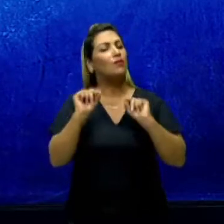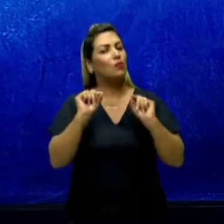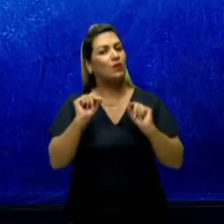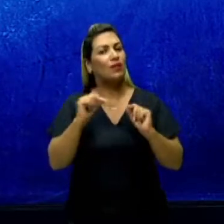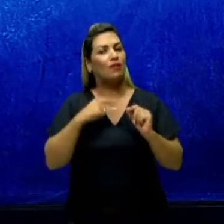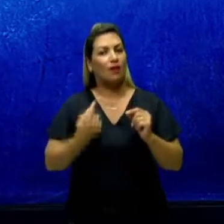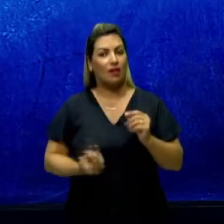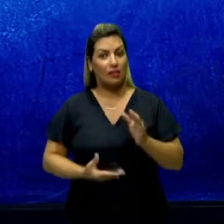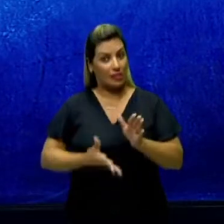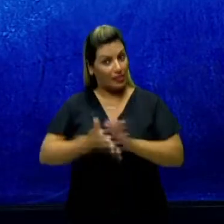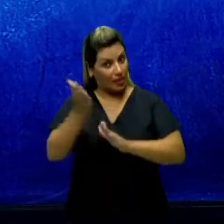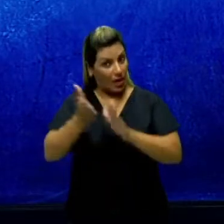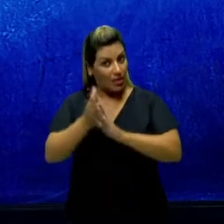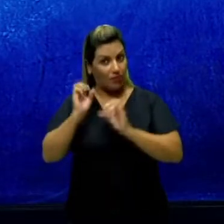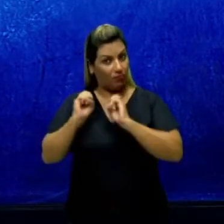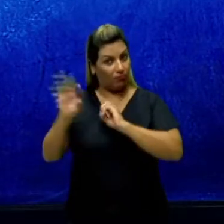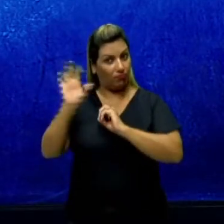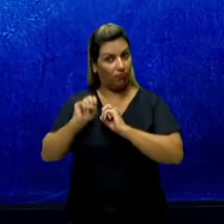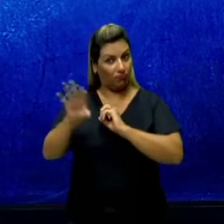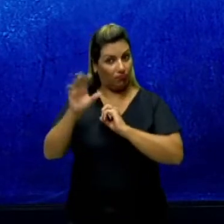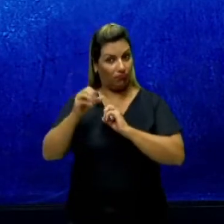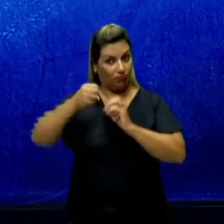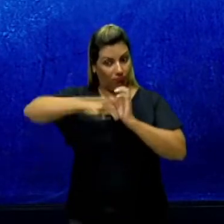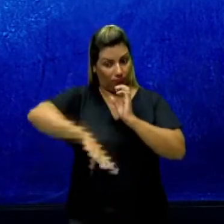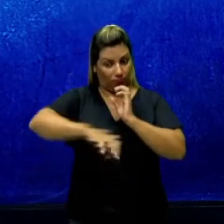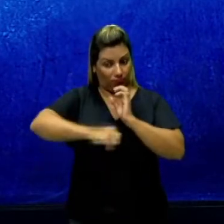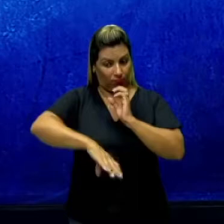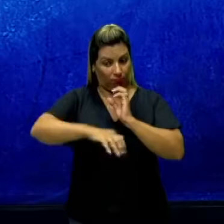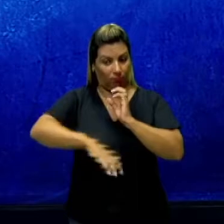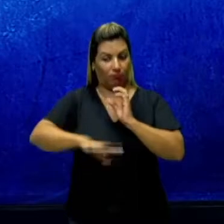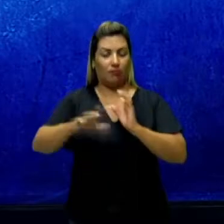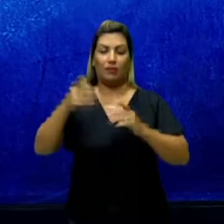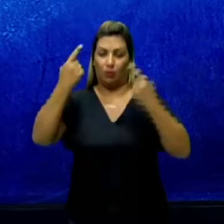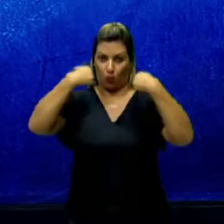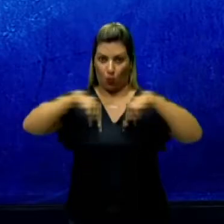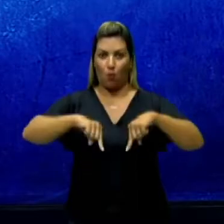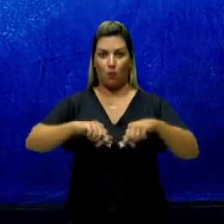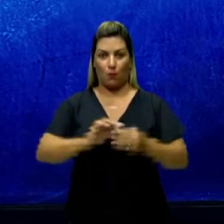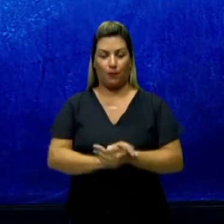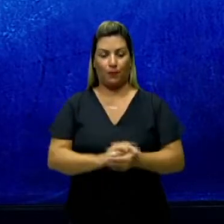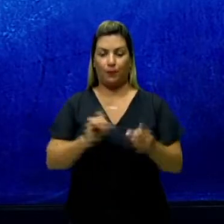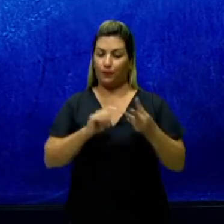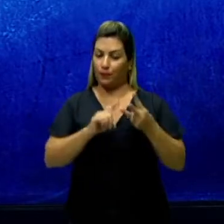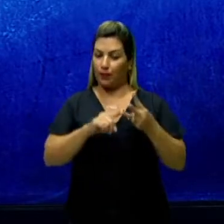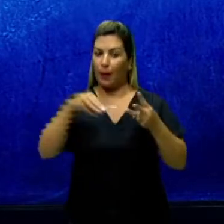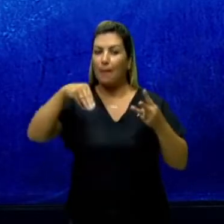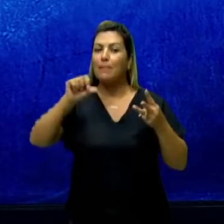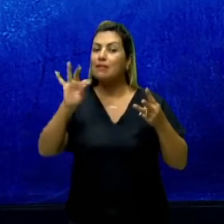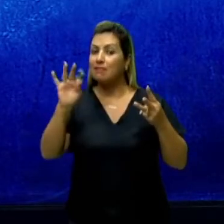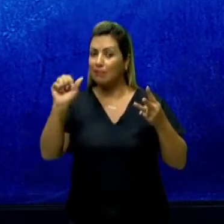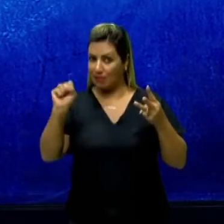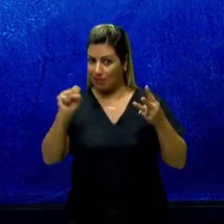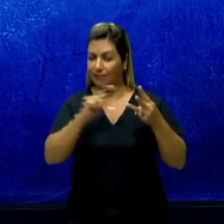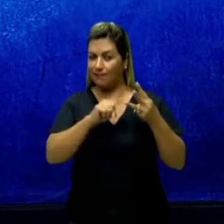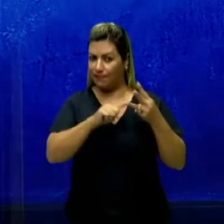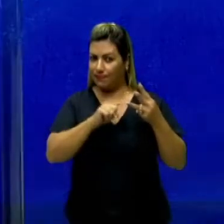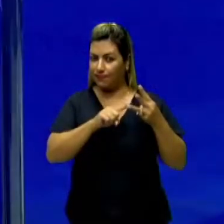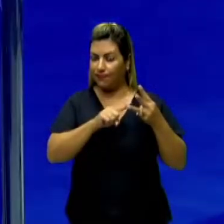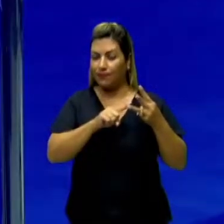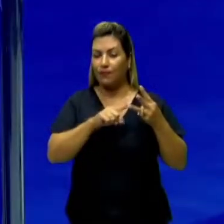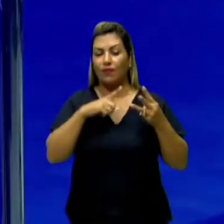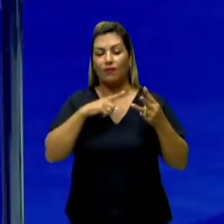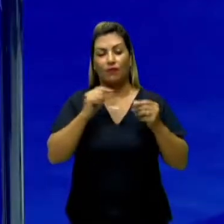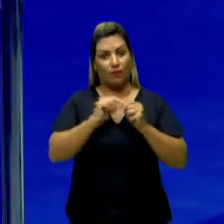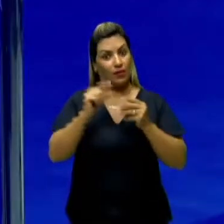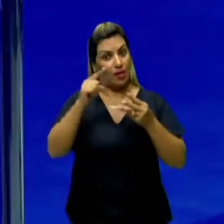que vão sair do nosso organismo ou vão ser jogadas em órgãos ocos. E nós temos as glândulas mistas, que vão fazer